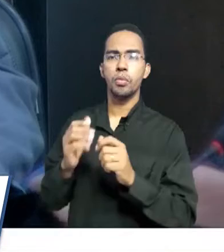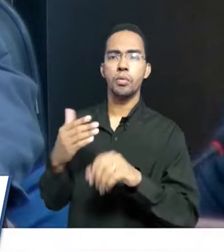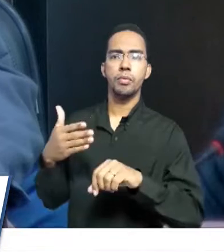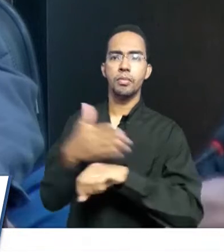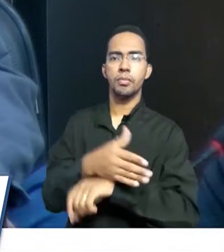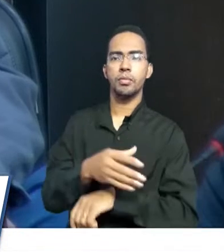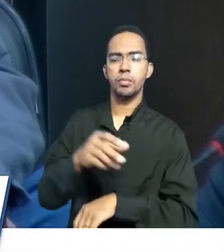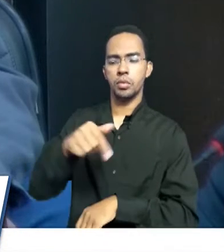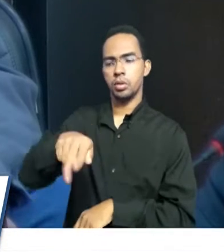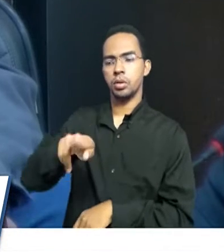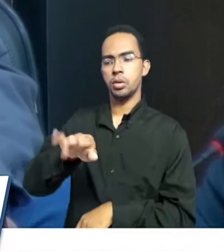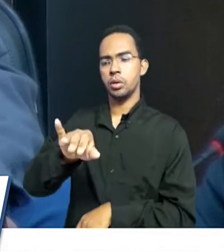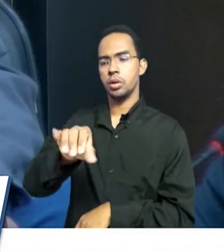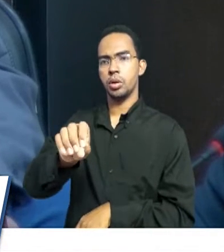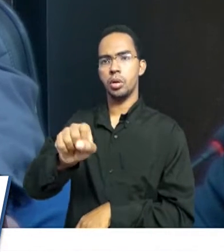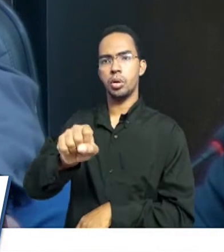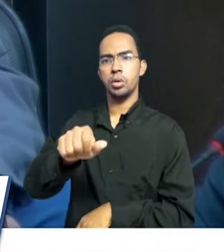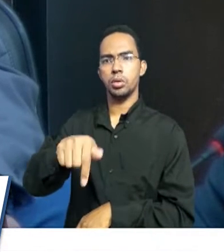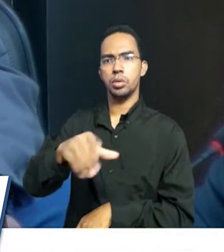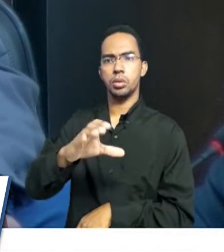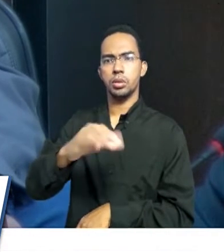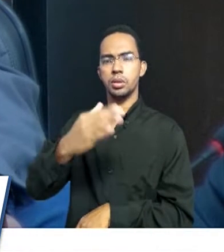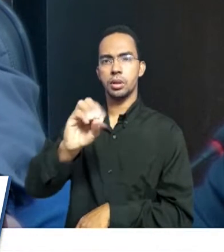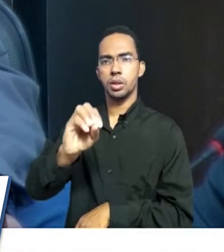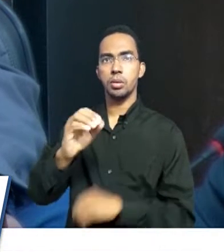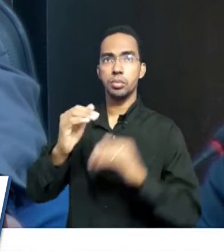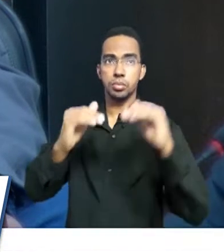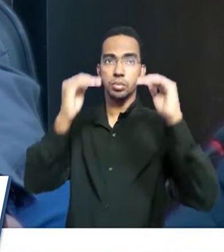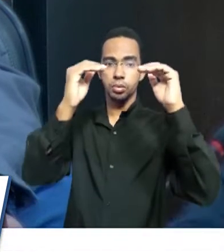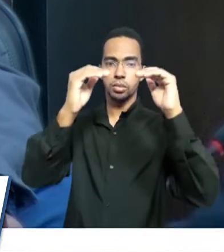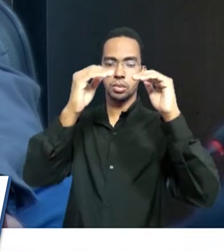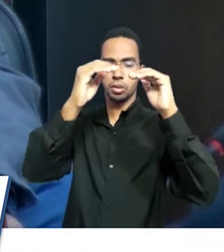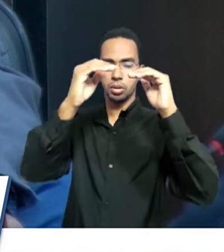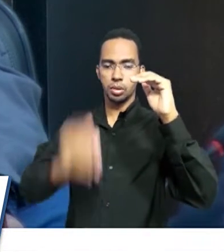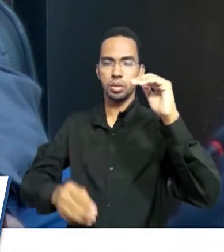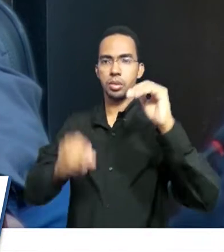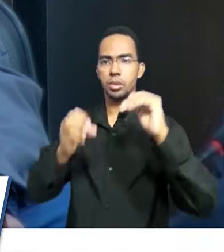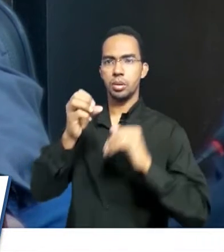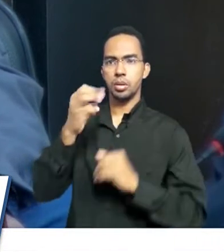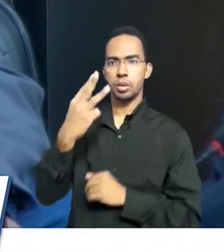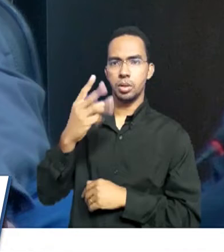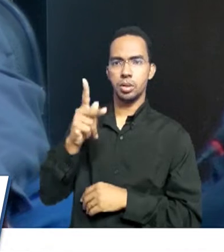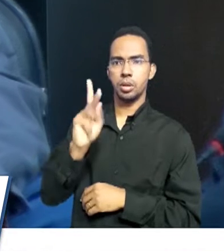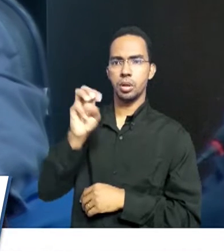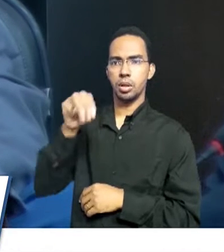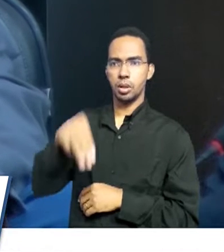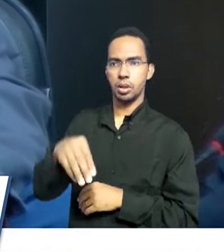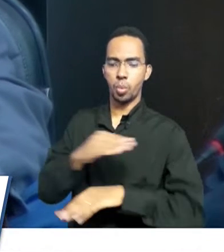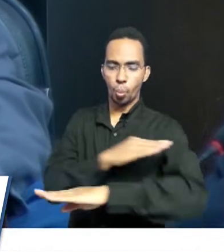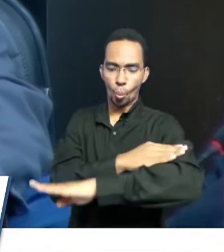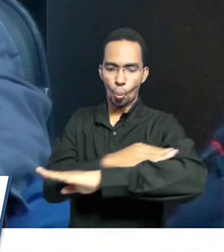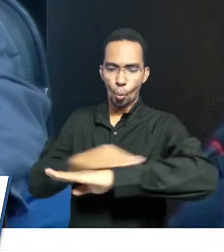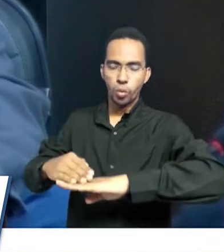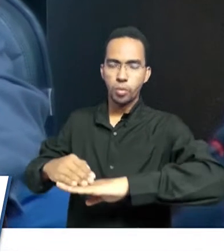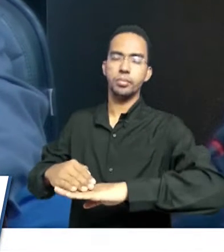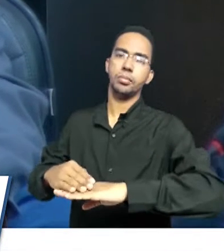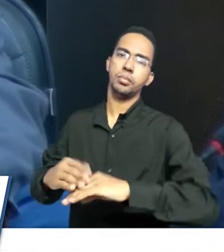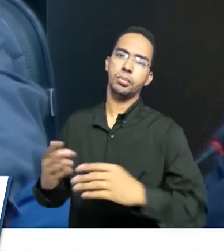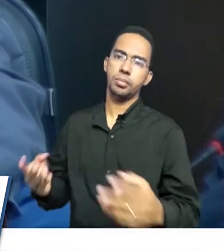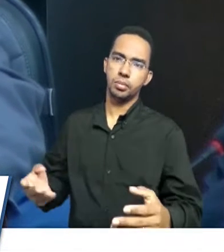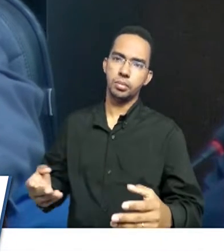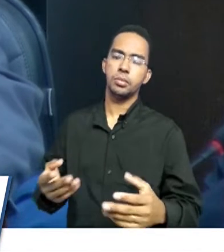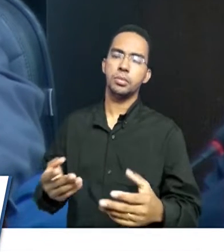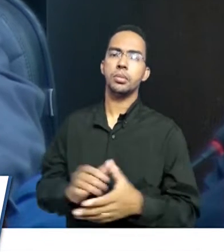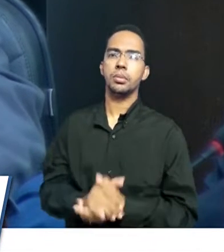né, ali em cima, ali, é descer mais 3 quilômetros totalmente asfaltado. Então, Siqueira, nós vamos fazer um